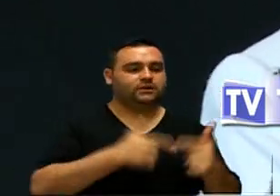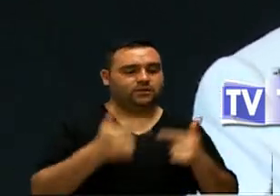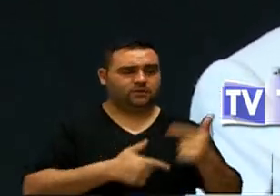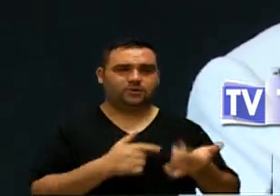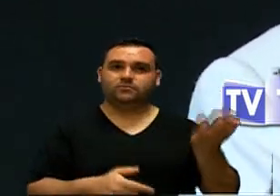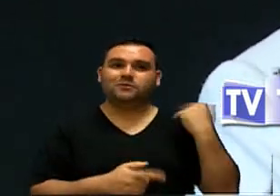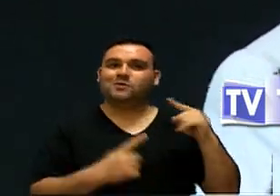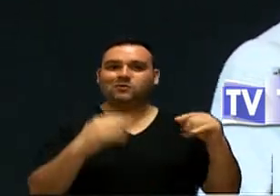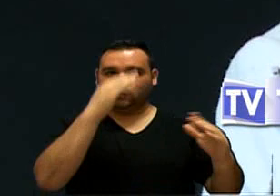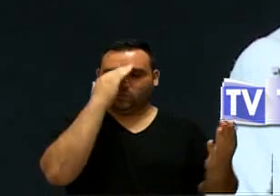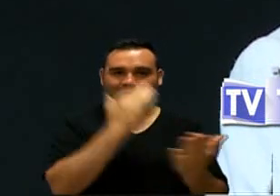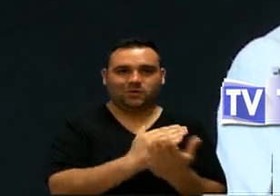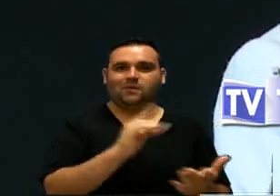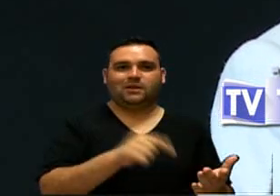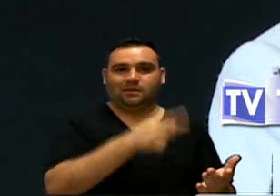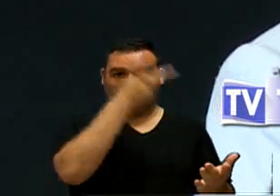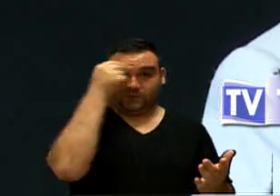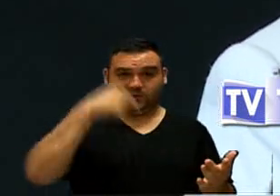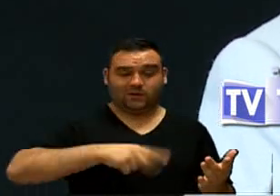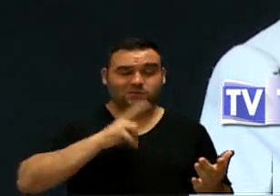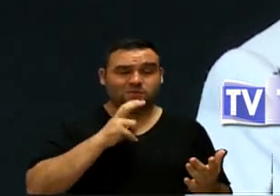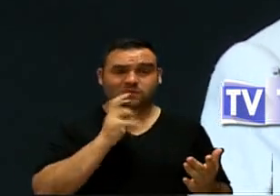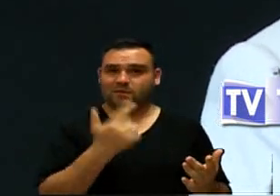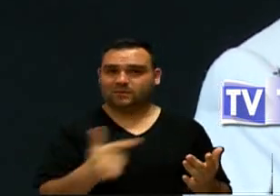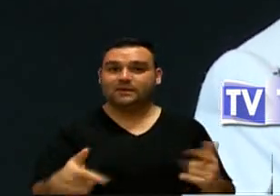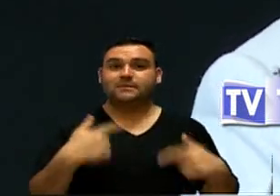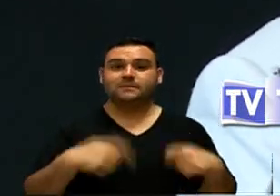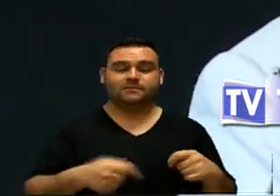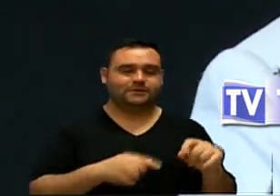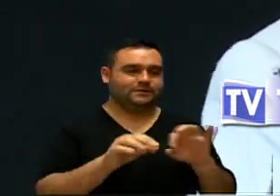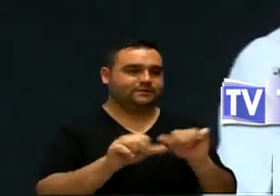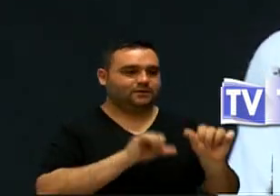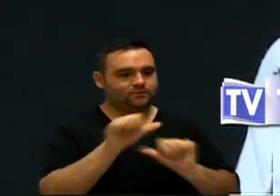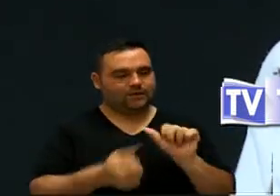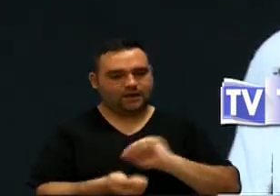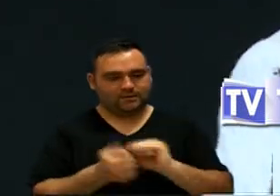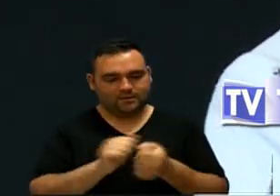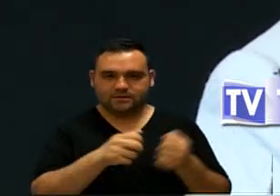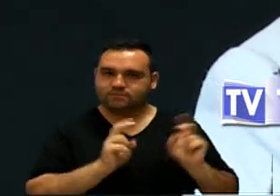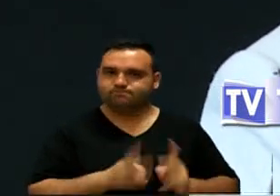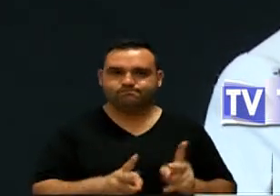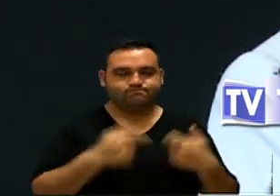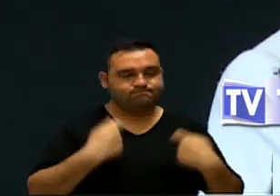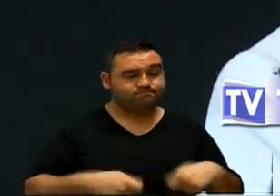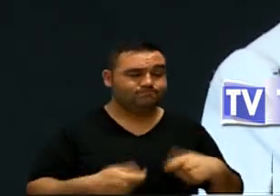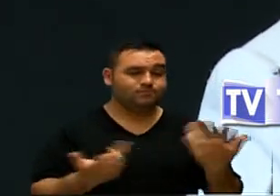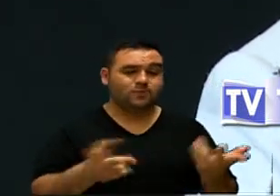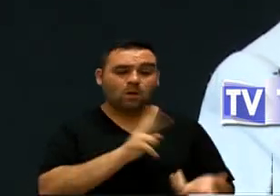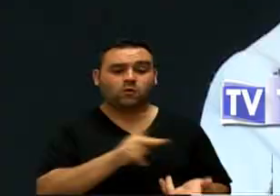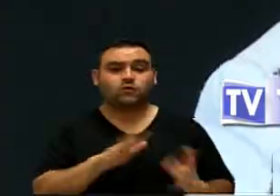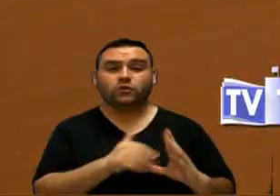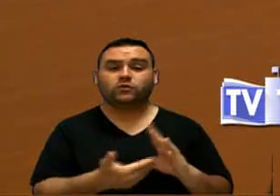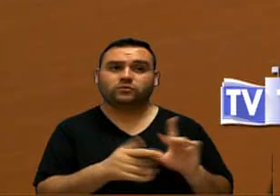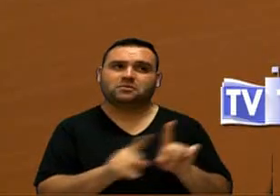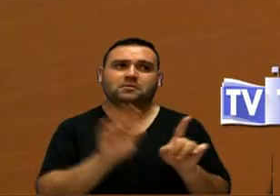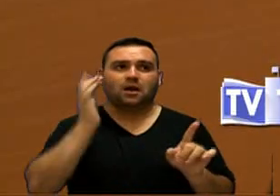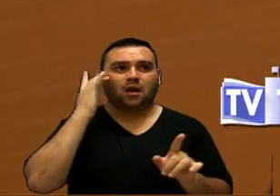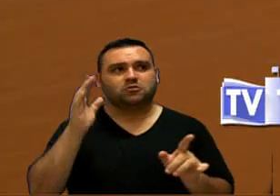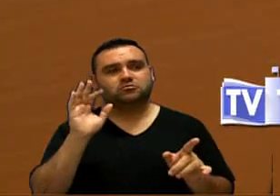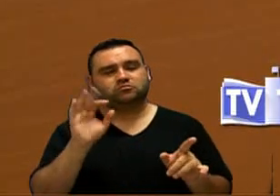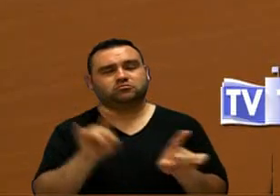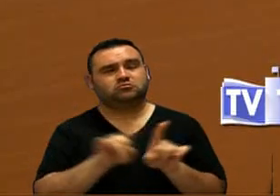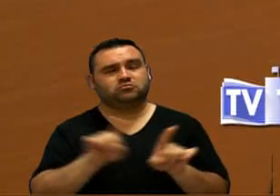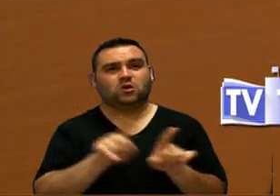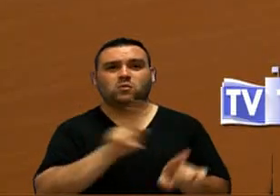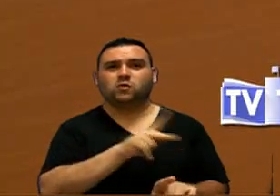era obedecida pela Prefeitura Municipal. Precisava de acertos desde sempre. E os professores até acreditam, os